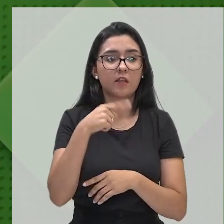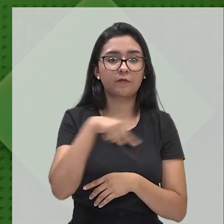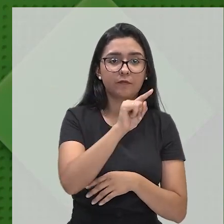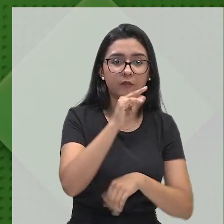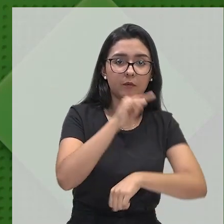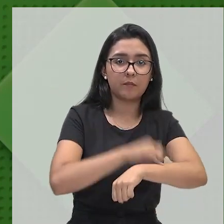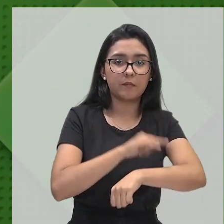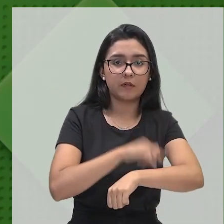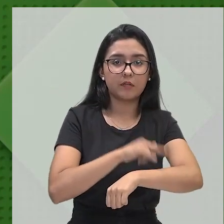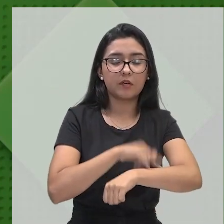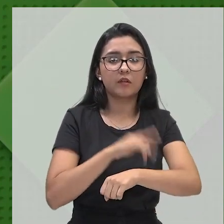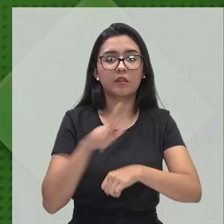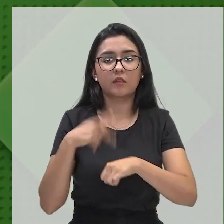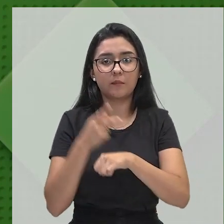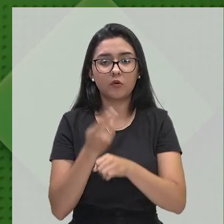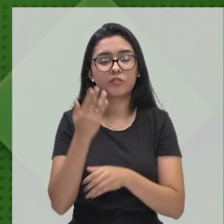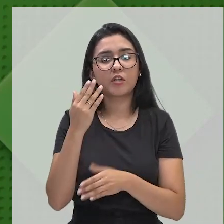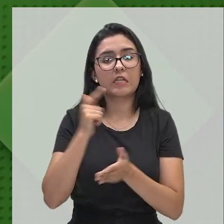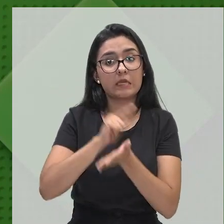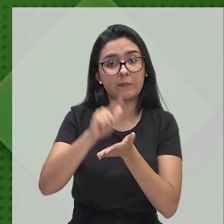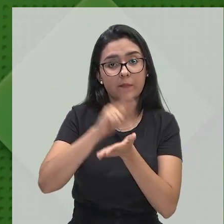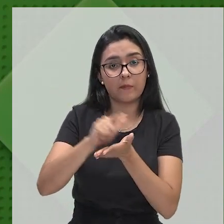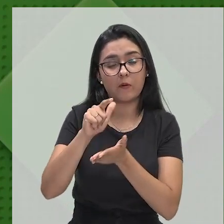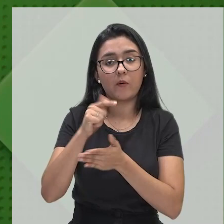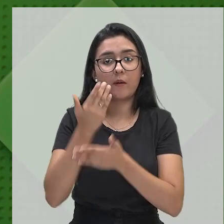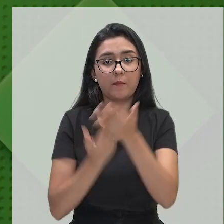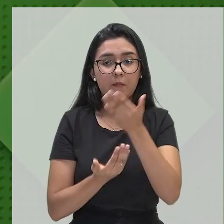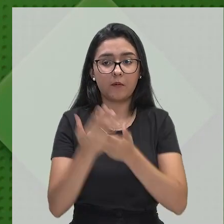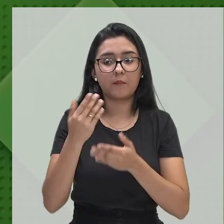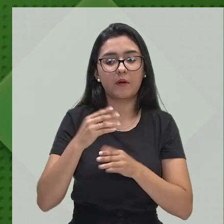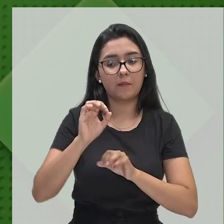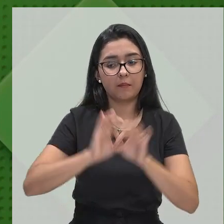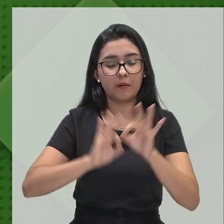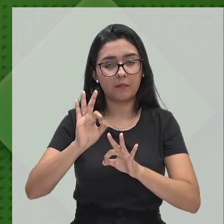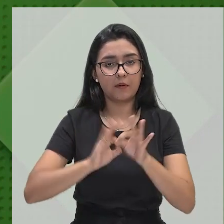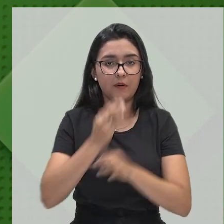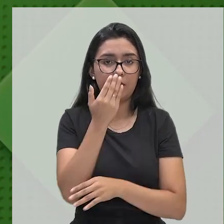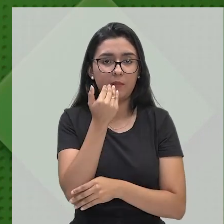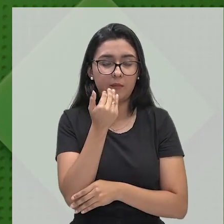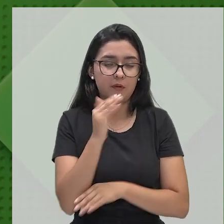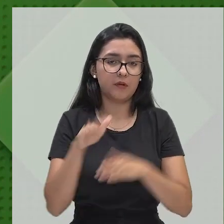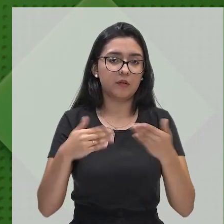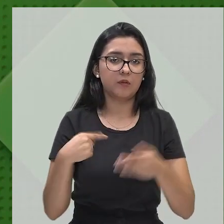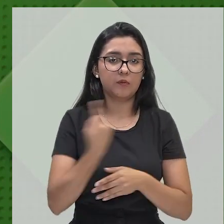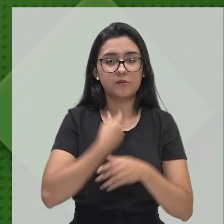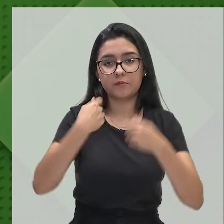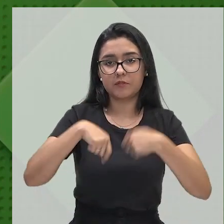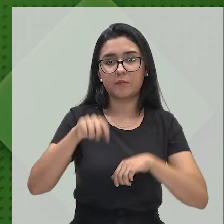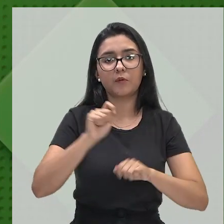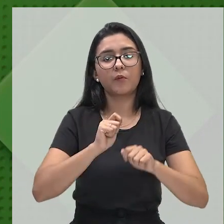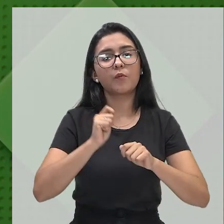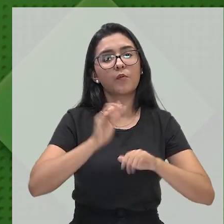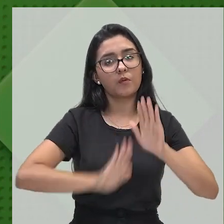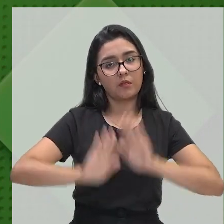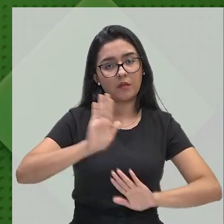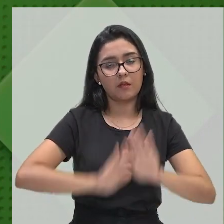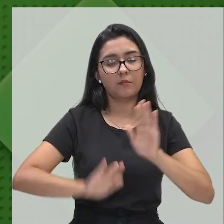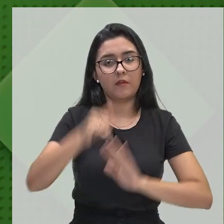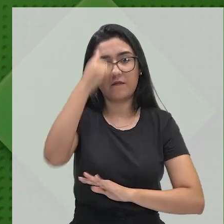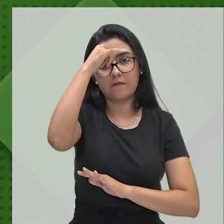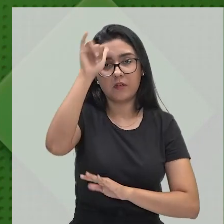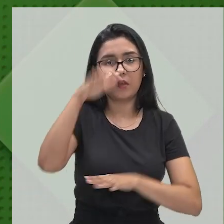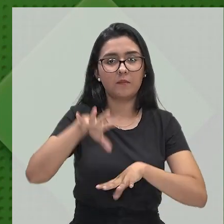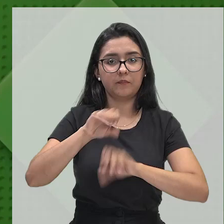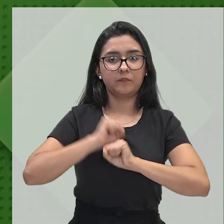ao banheiro e depois higienizou bem as mãos para manipular aquele alimento. Então a gente precisa ter esse cuidado para